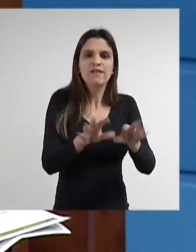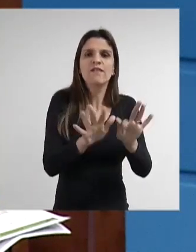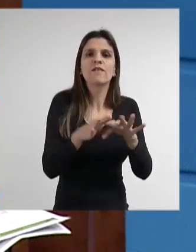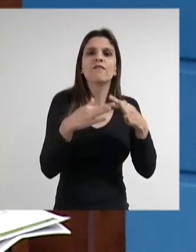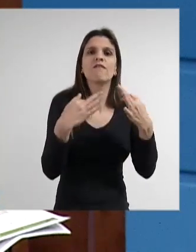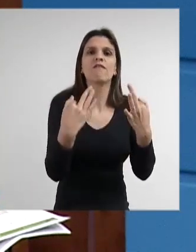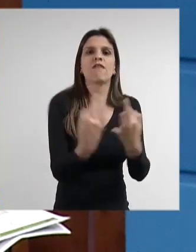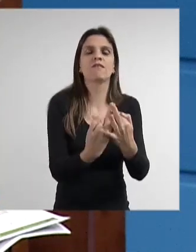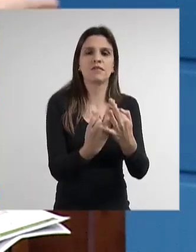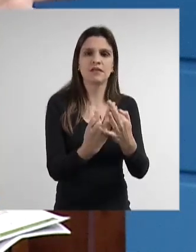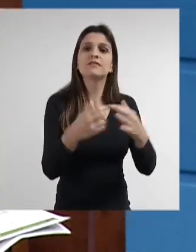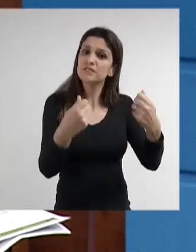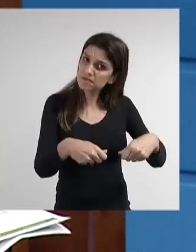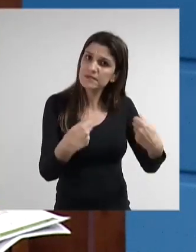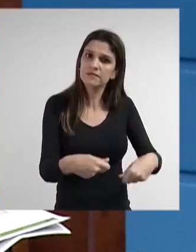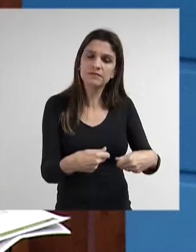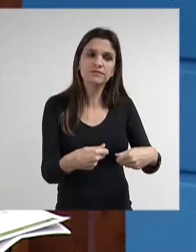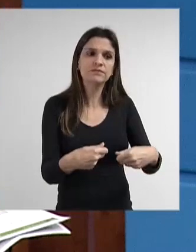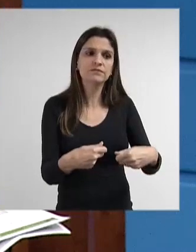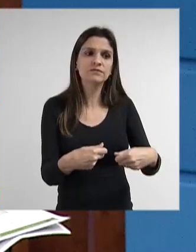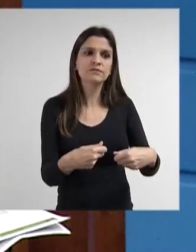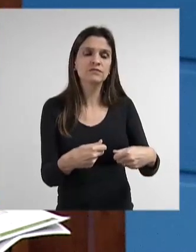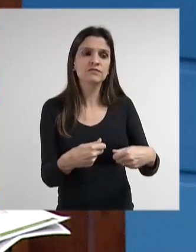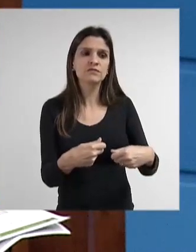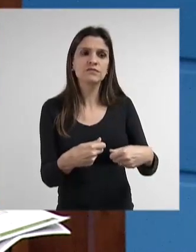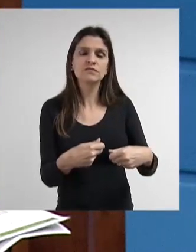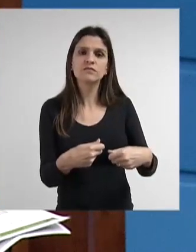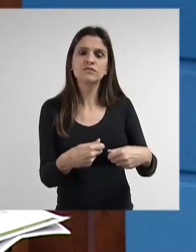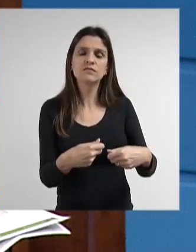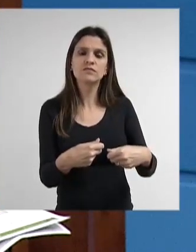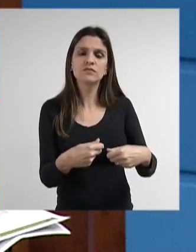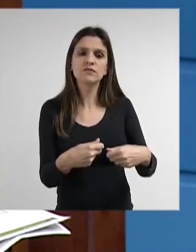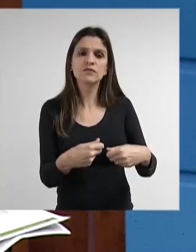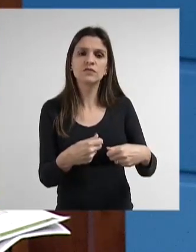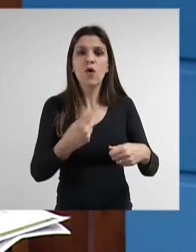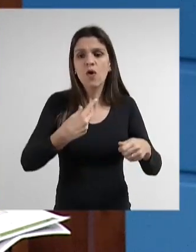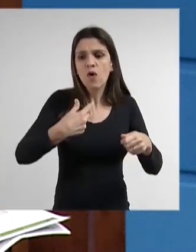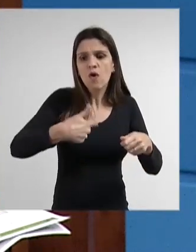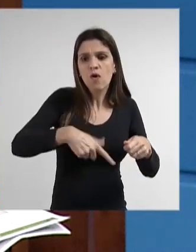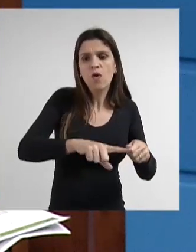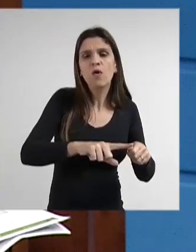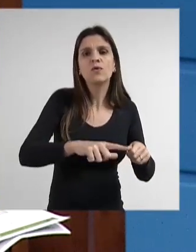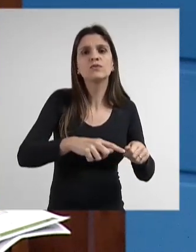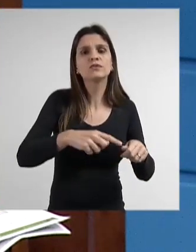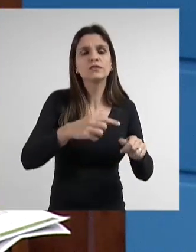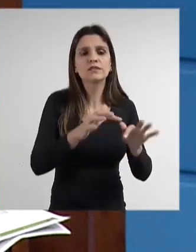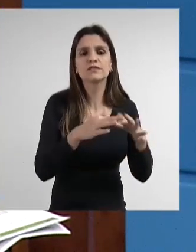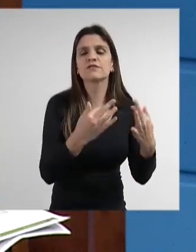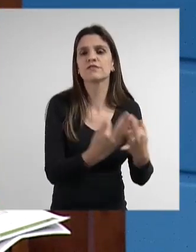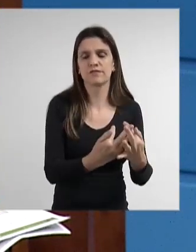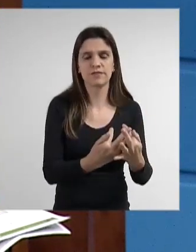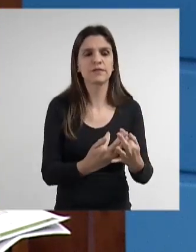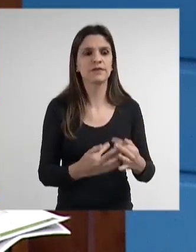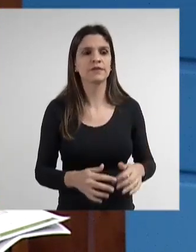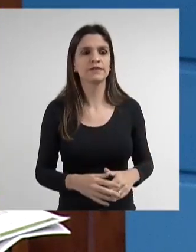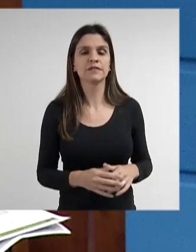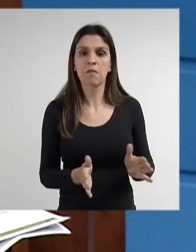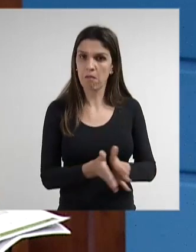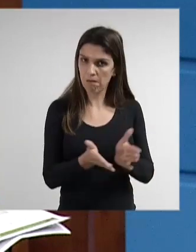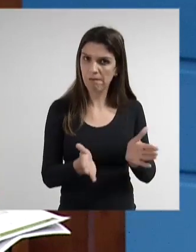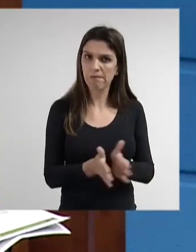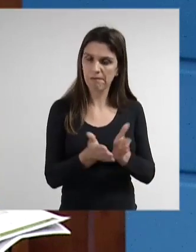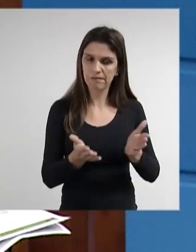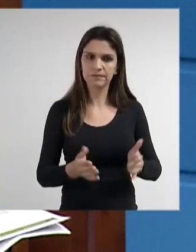não necessitam mais, e agora essas bolsas vão ser transferidas para as famílias pobres.